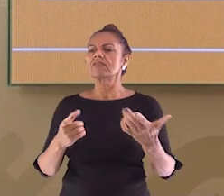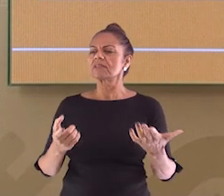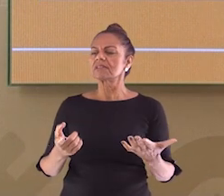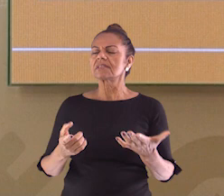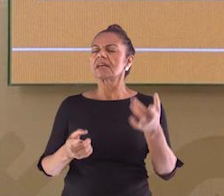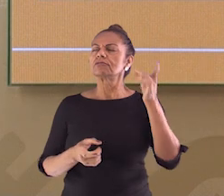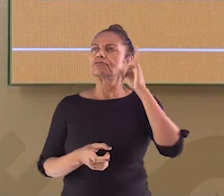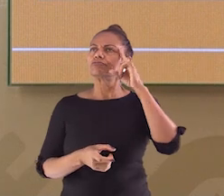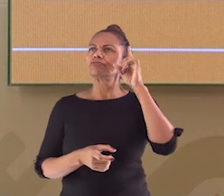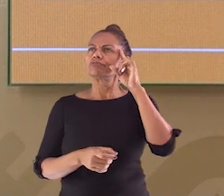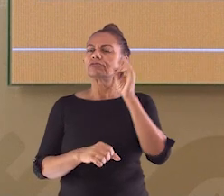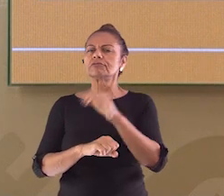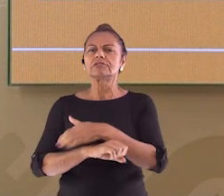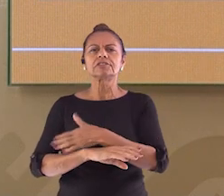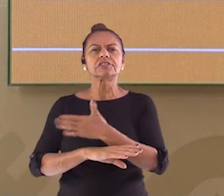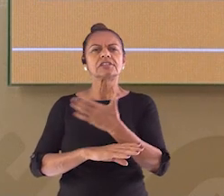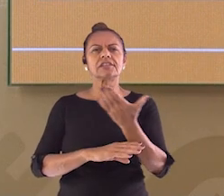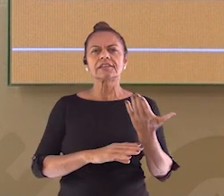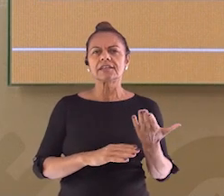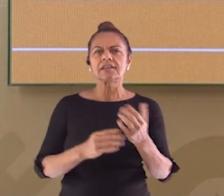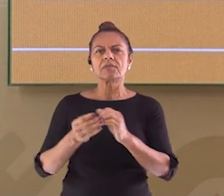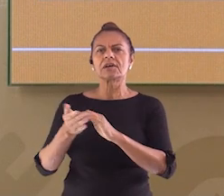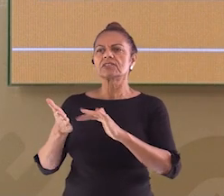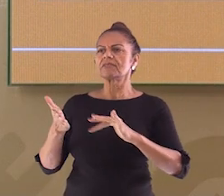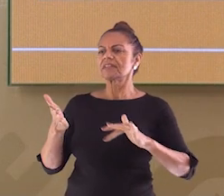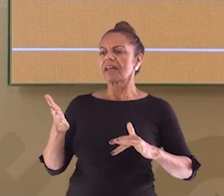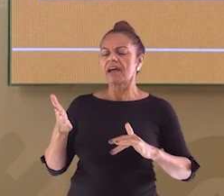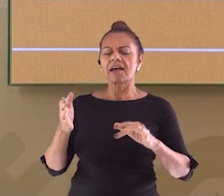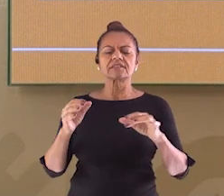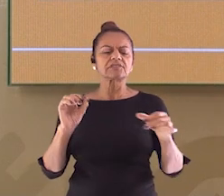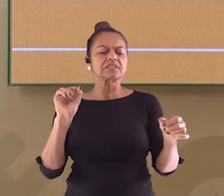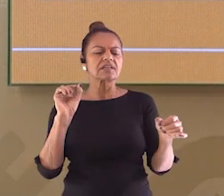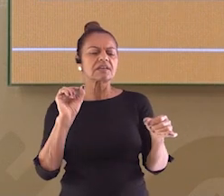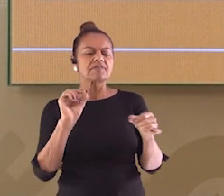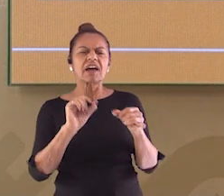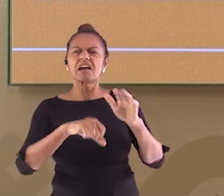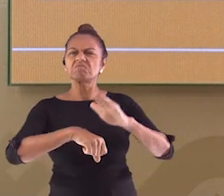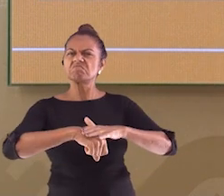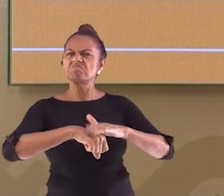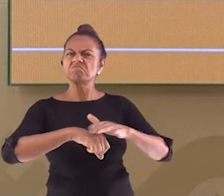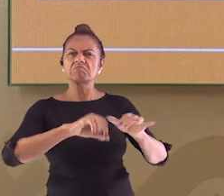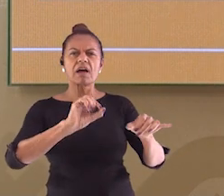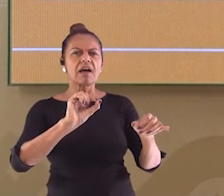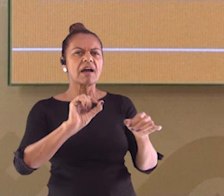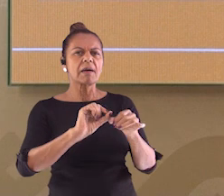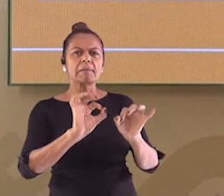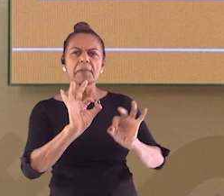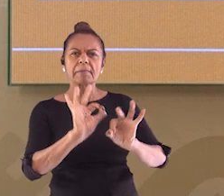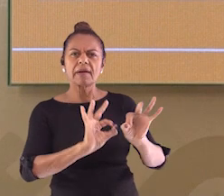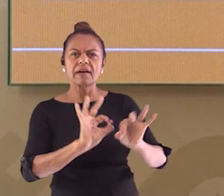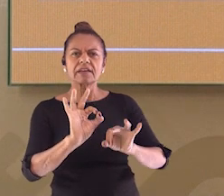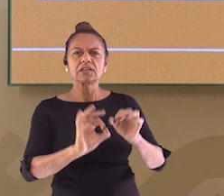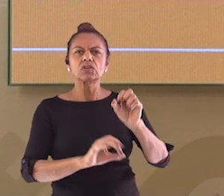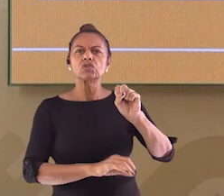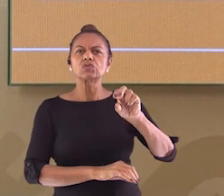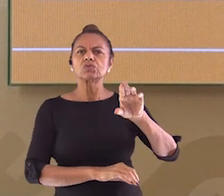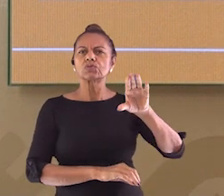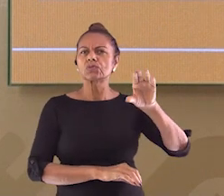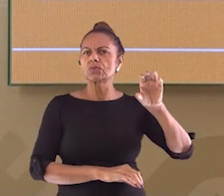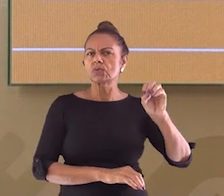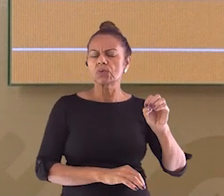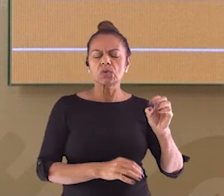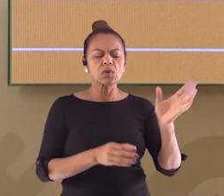durante o dia, tá? Pode ser qualquer atividade, fazendo um suco, você vai identificar se é um fenômeno químico ou